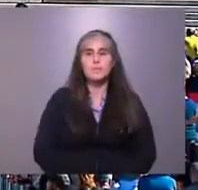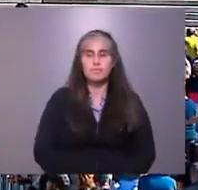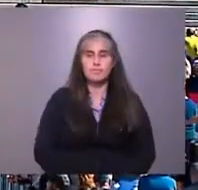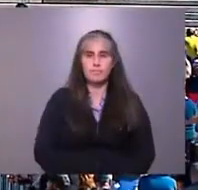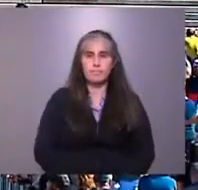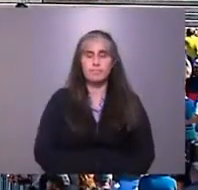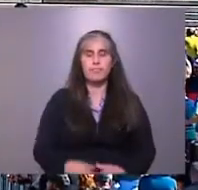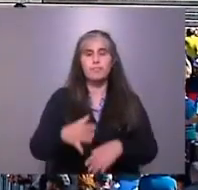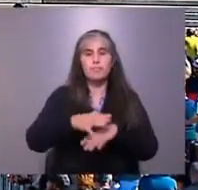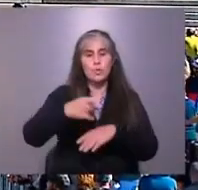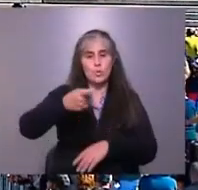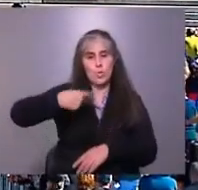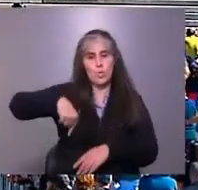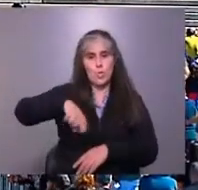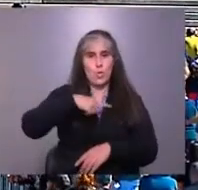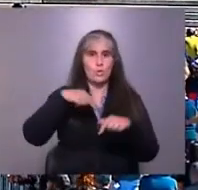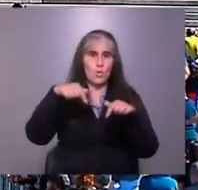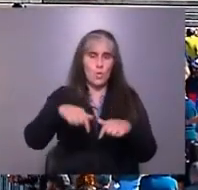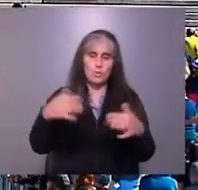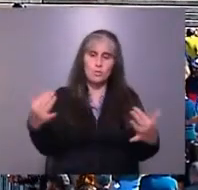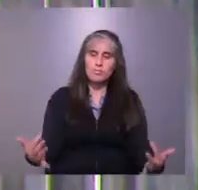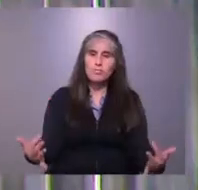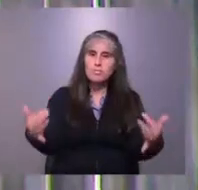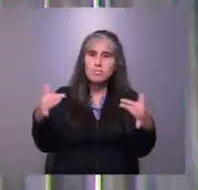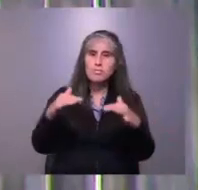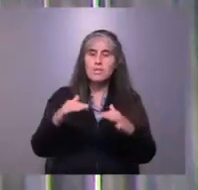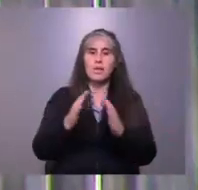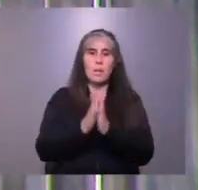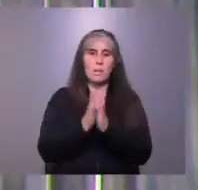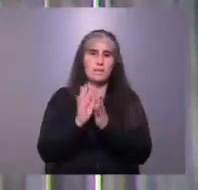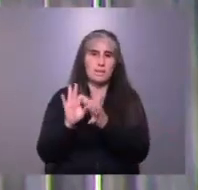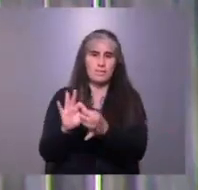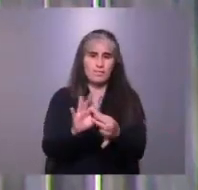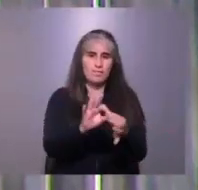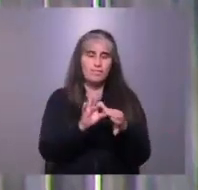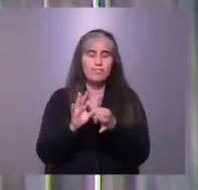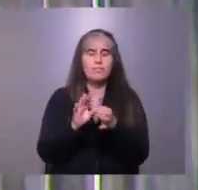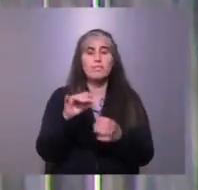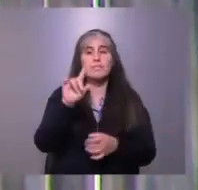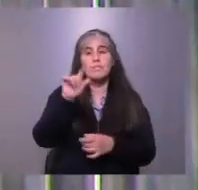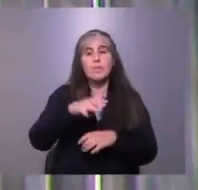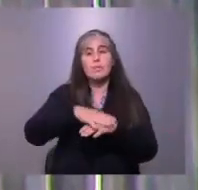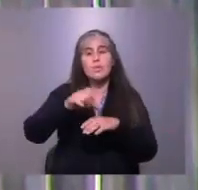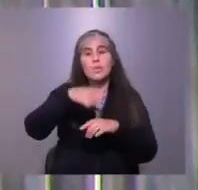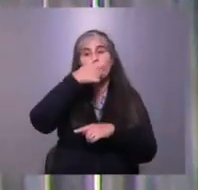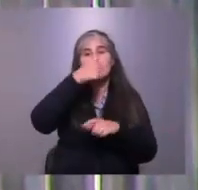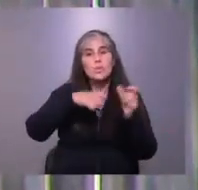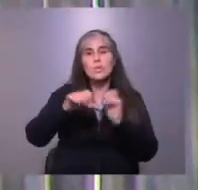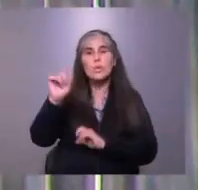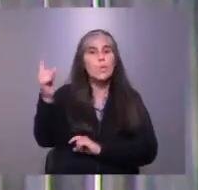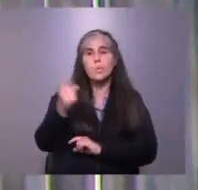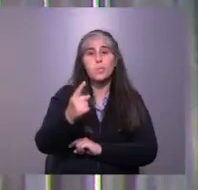Por todos nós aqui reunidos em Assembleia, pelos que não puderam vir por estarem